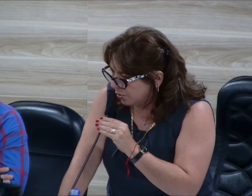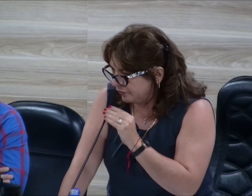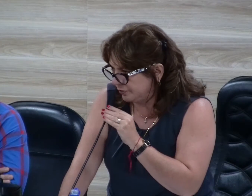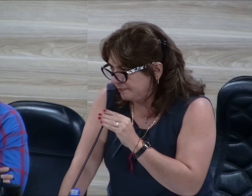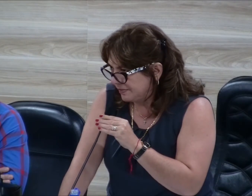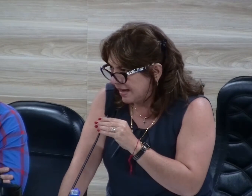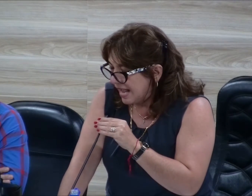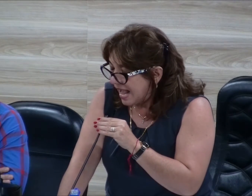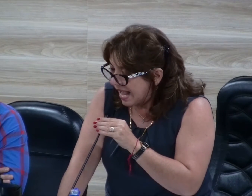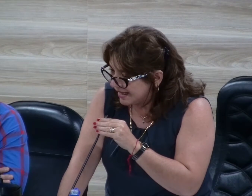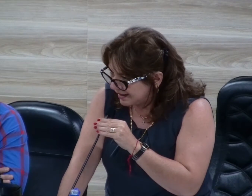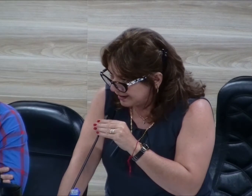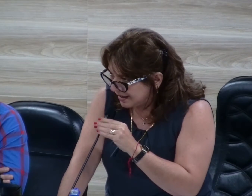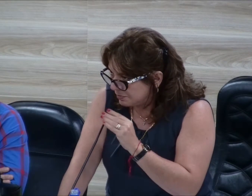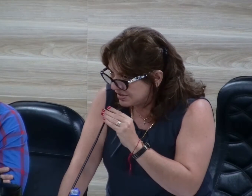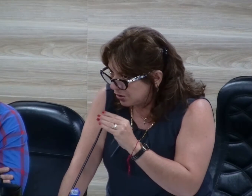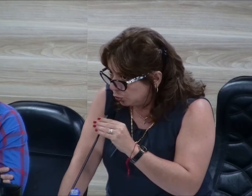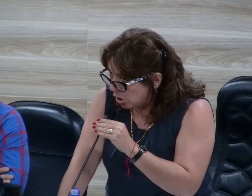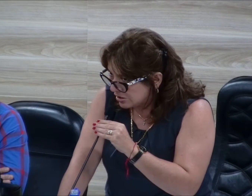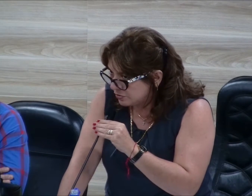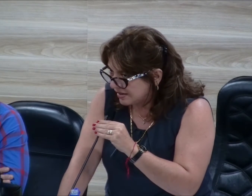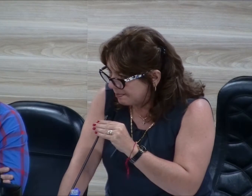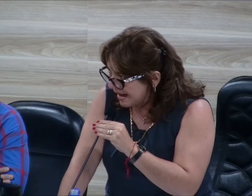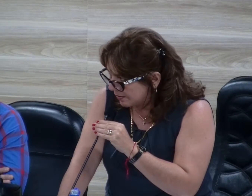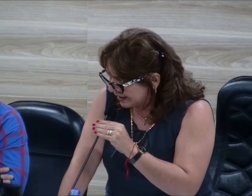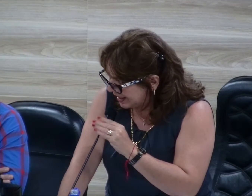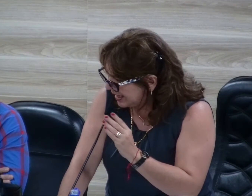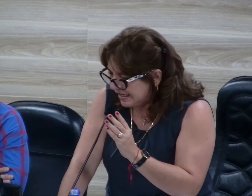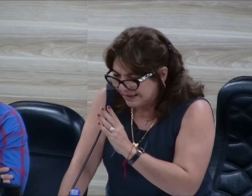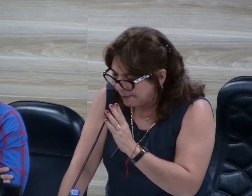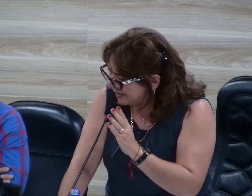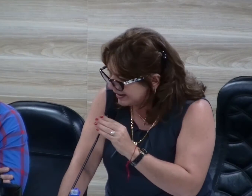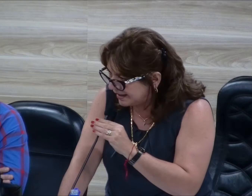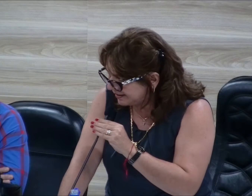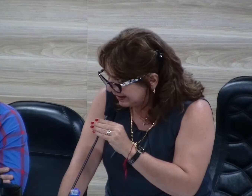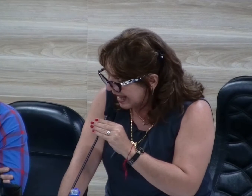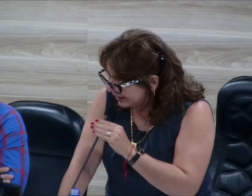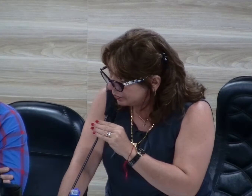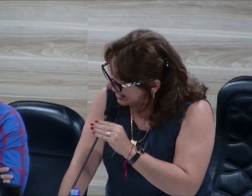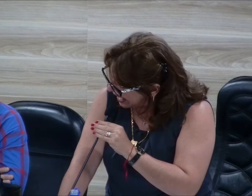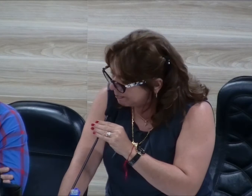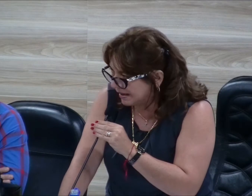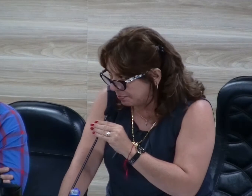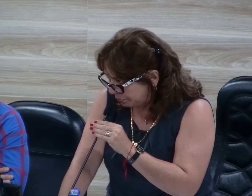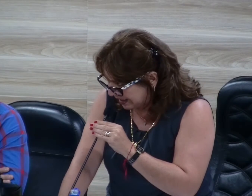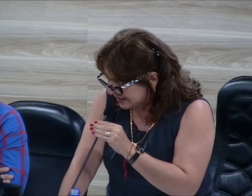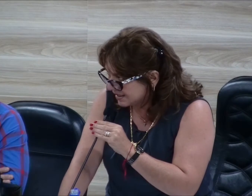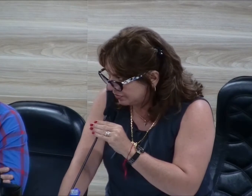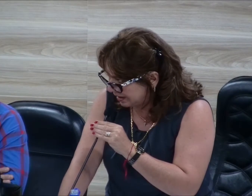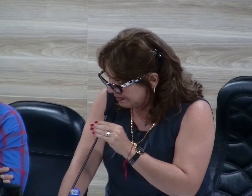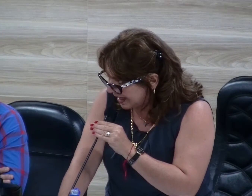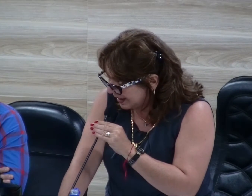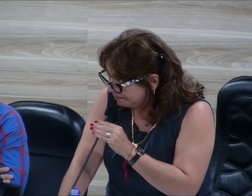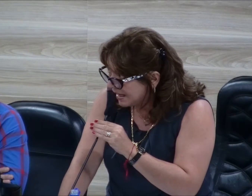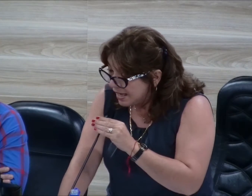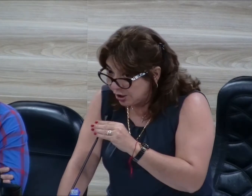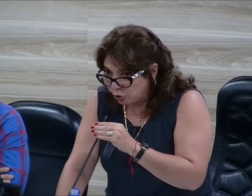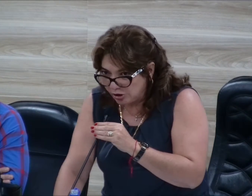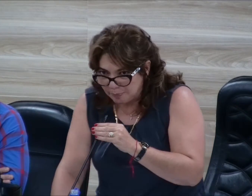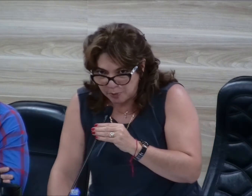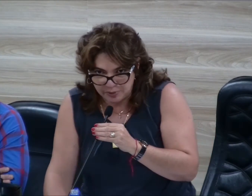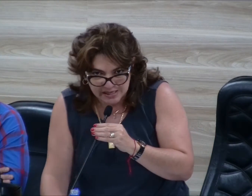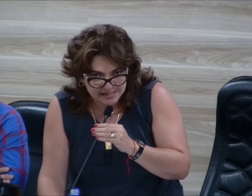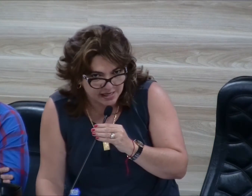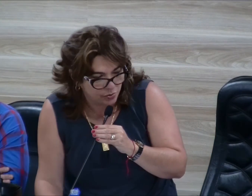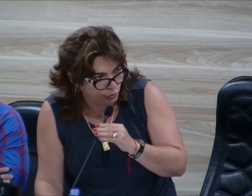pelo povo, acreditamos que o nosso trabalho aqui, independente de lado, é pela população de Limeira, e